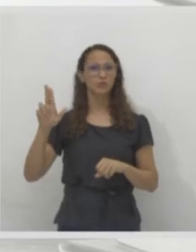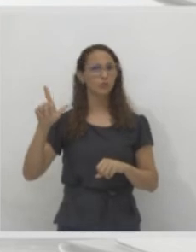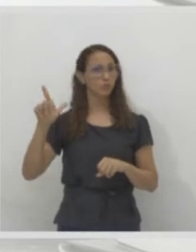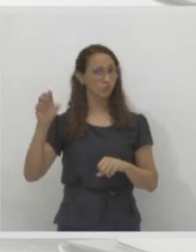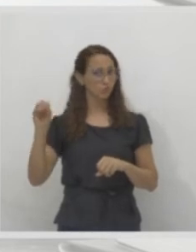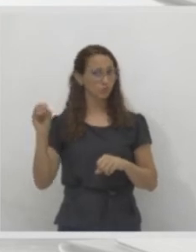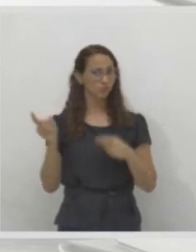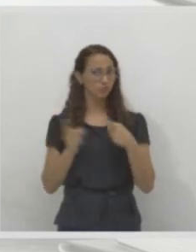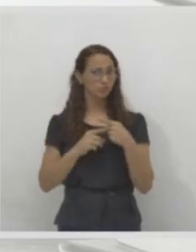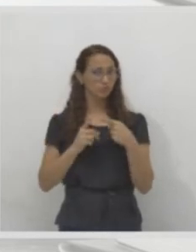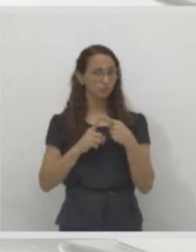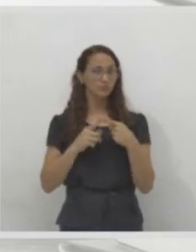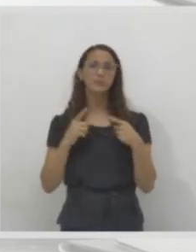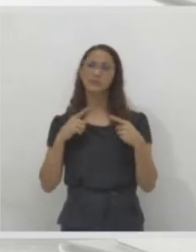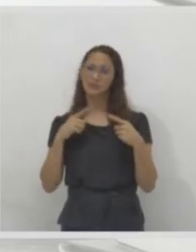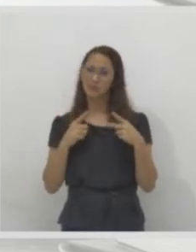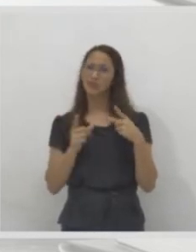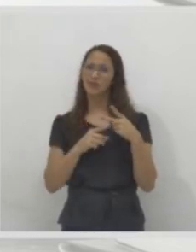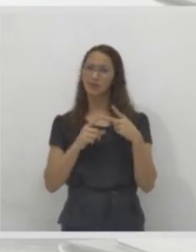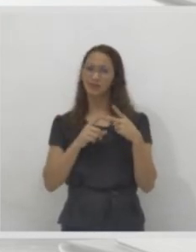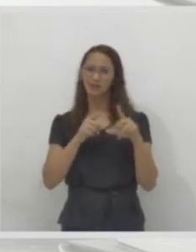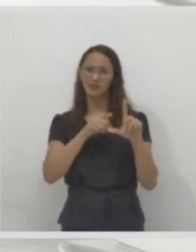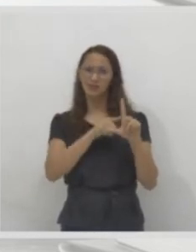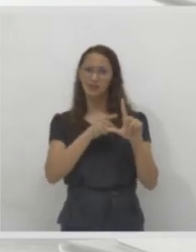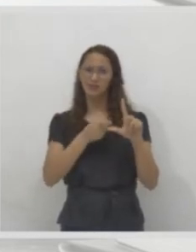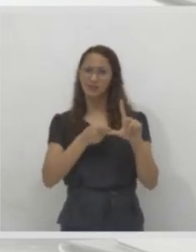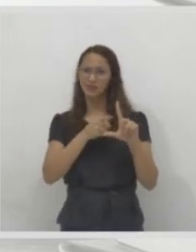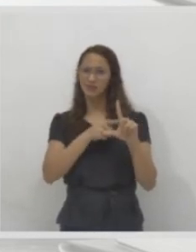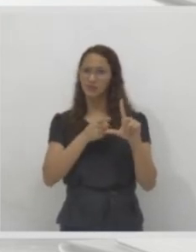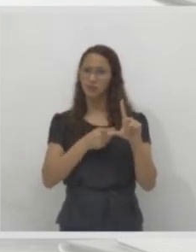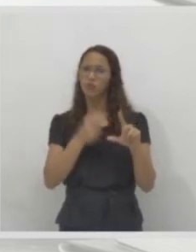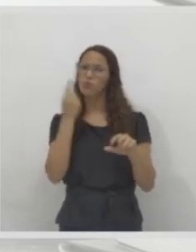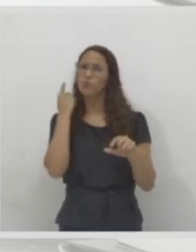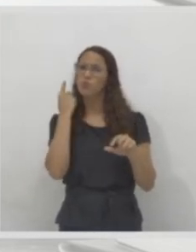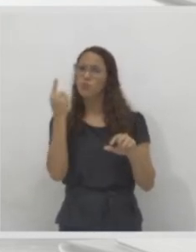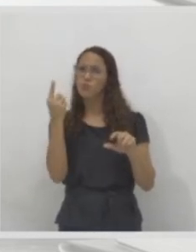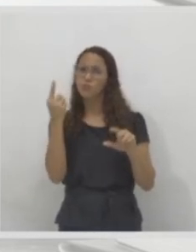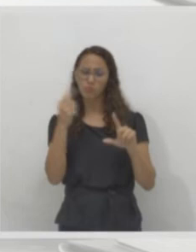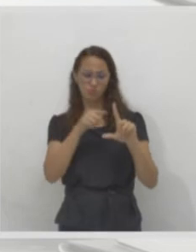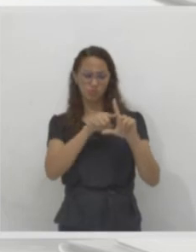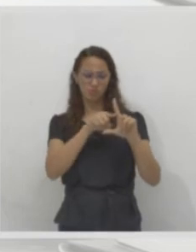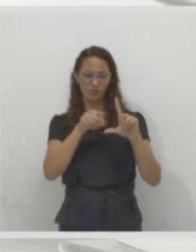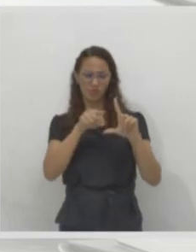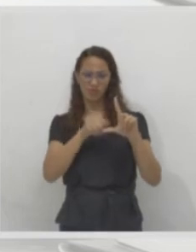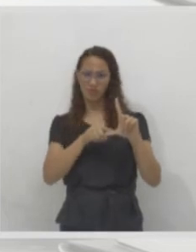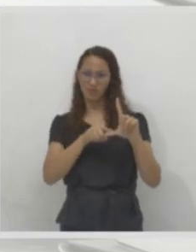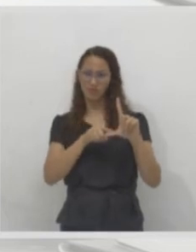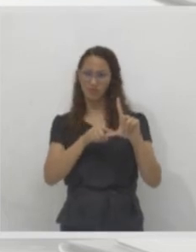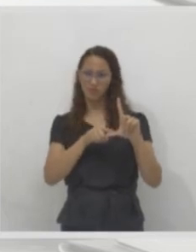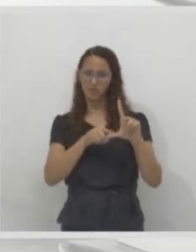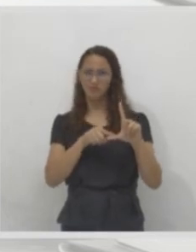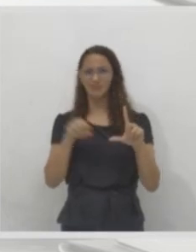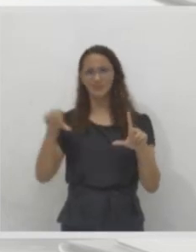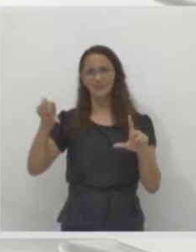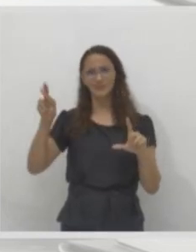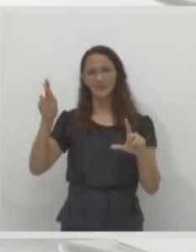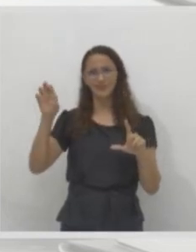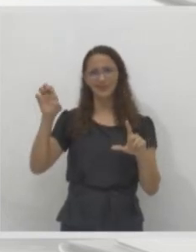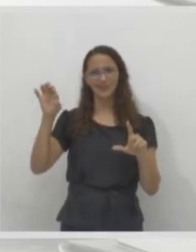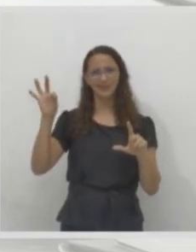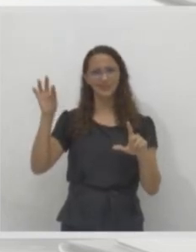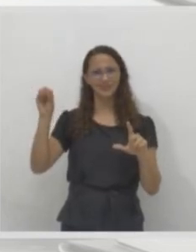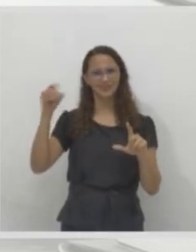Mas eu também tenho um triângulo que tem apenas um ângulo reto. Ou seja, reto a gente lembra